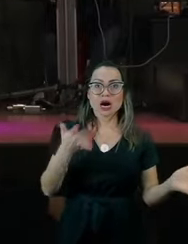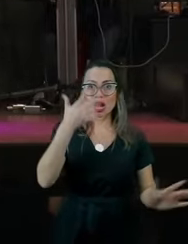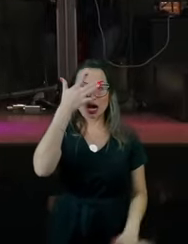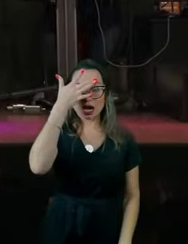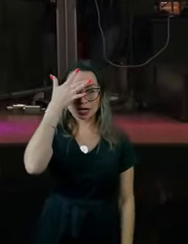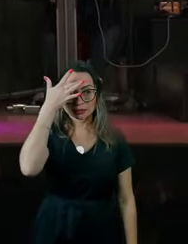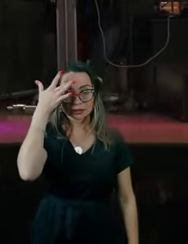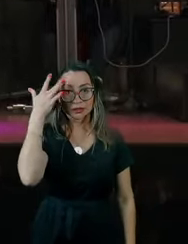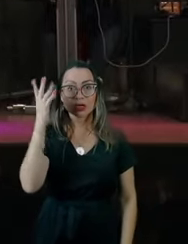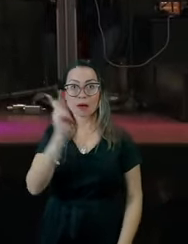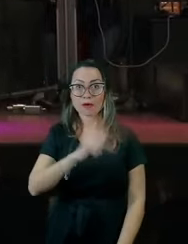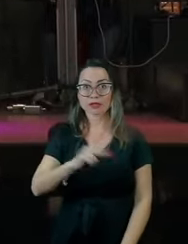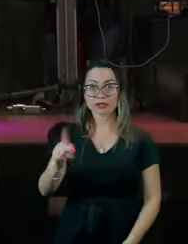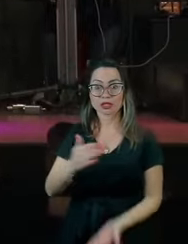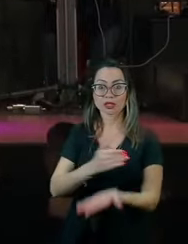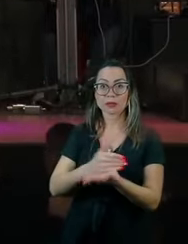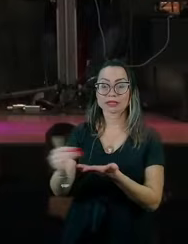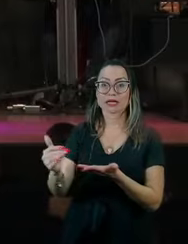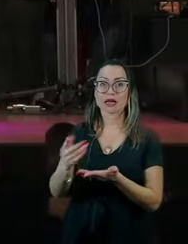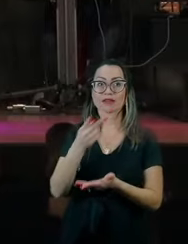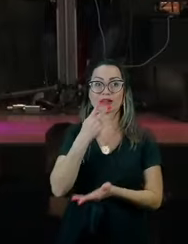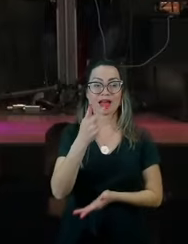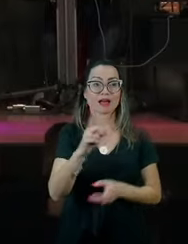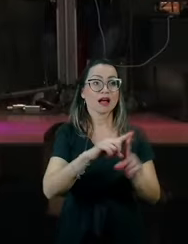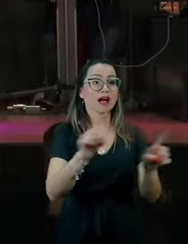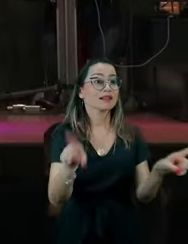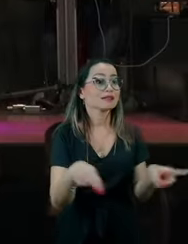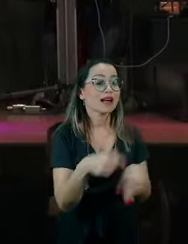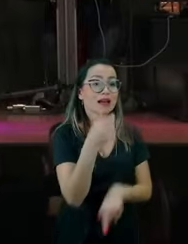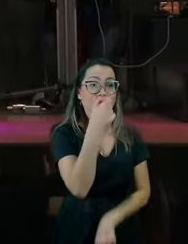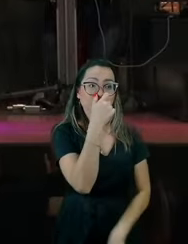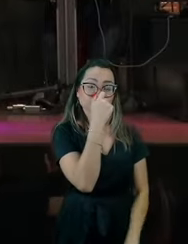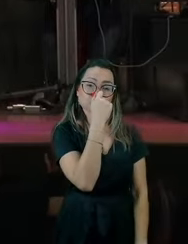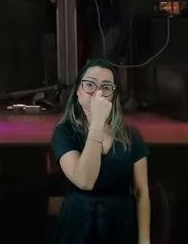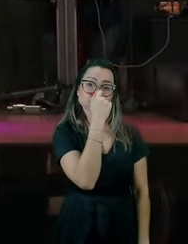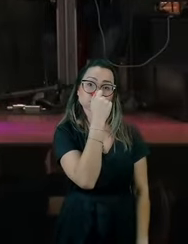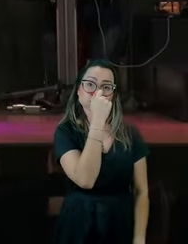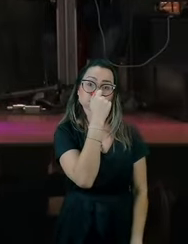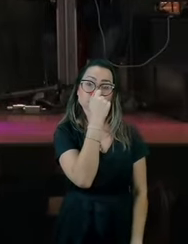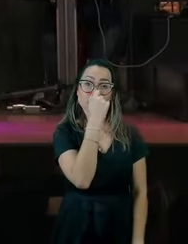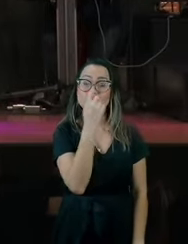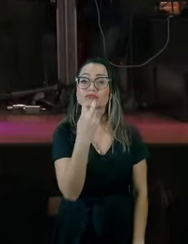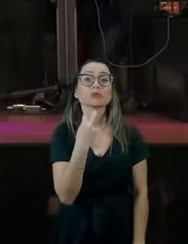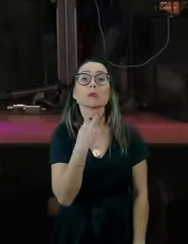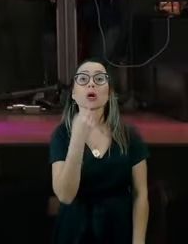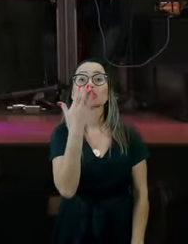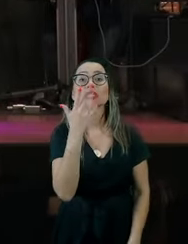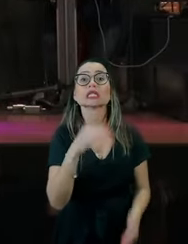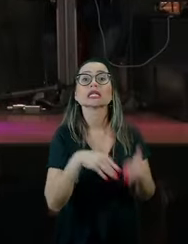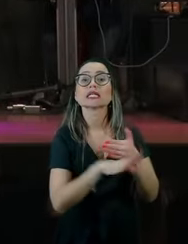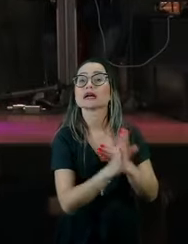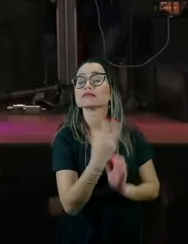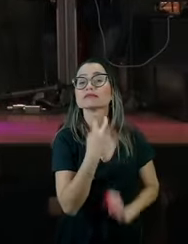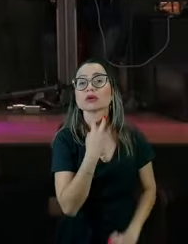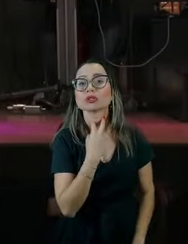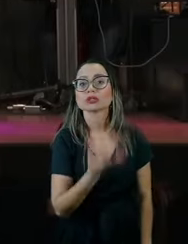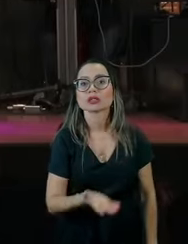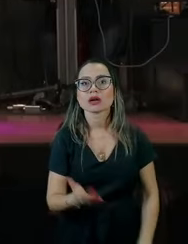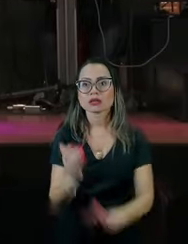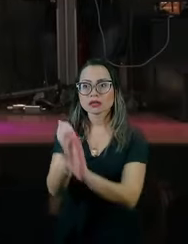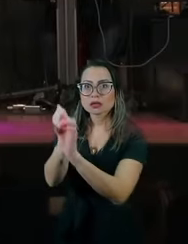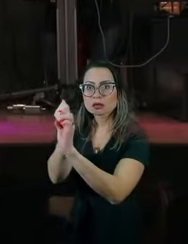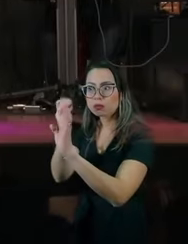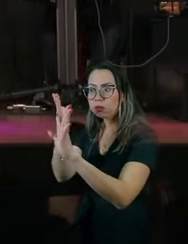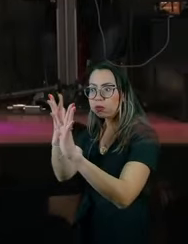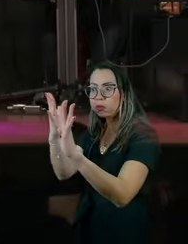as meninas professoras começaram a falar, salas estão cheias, digam para as crianças que elas não podem mais entrar. Ô, gente, uma fila